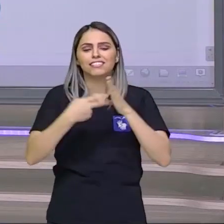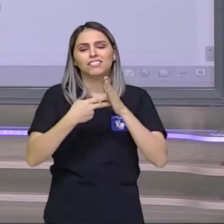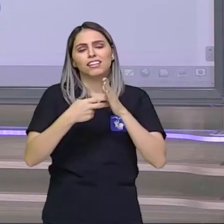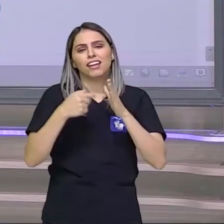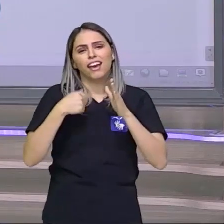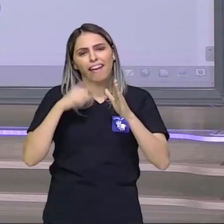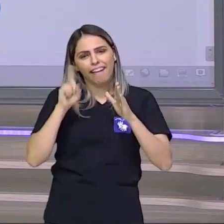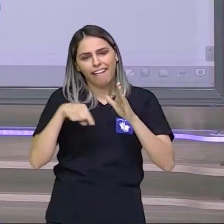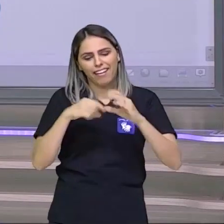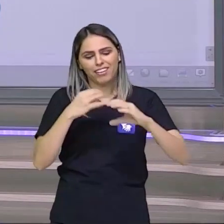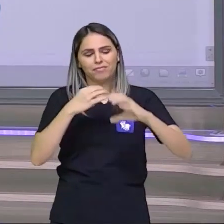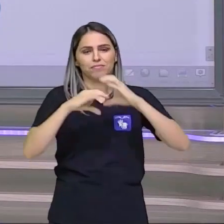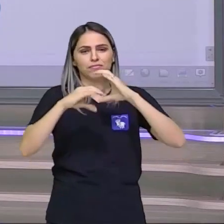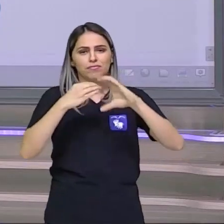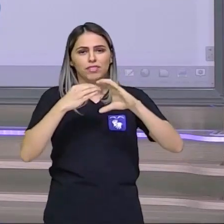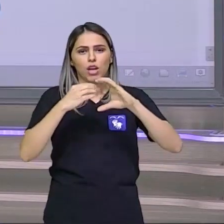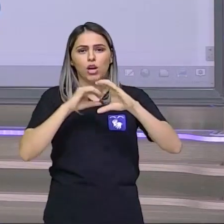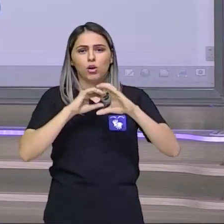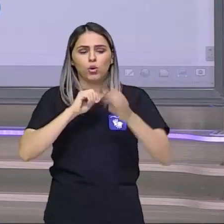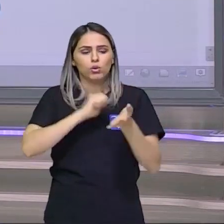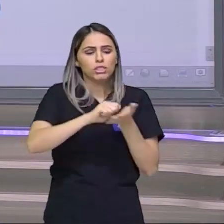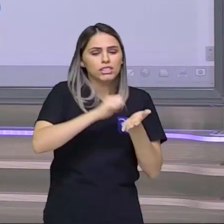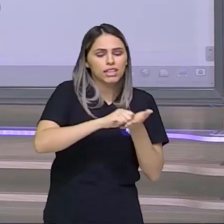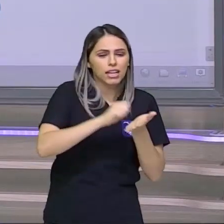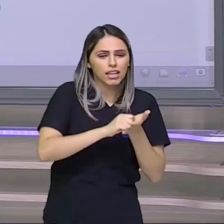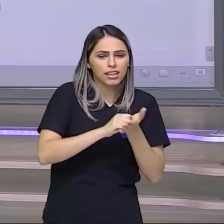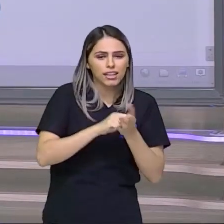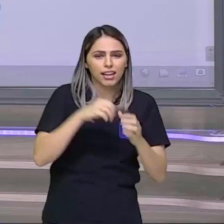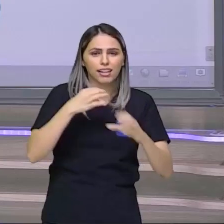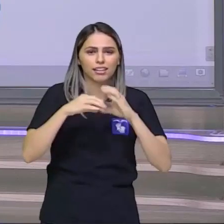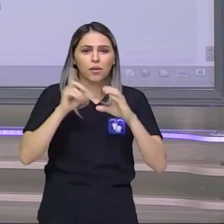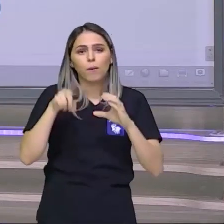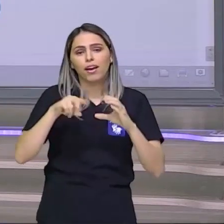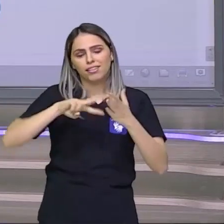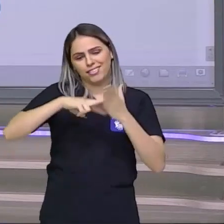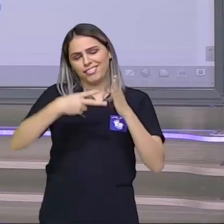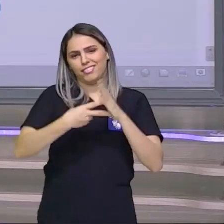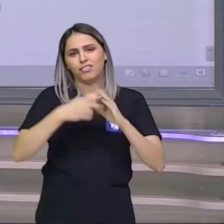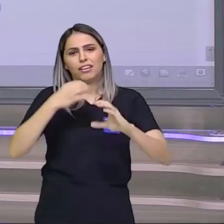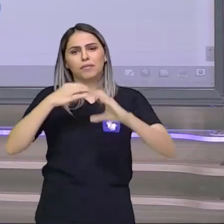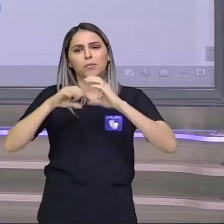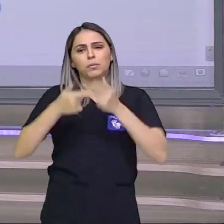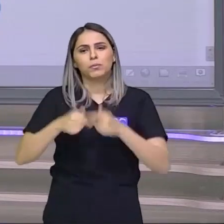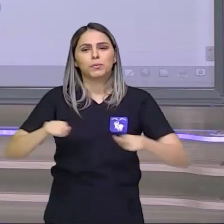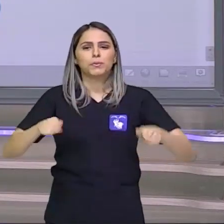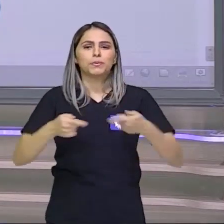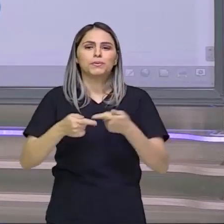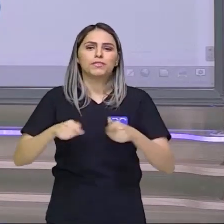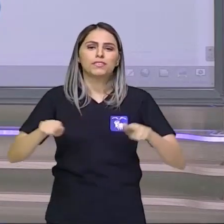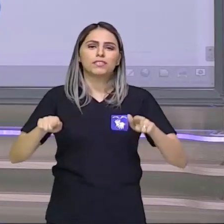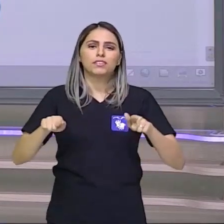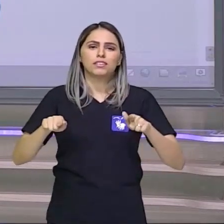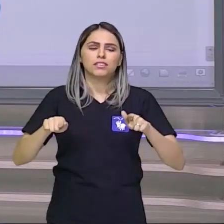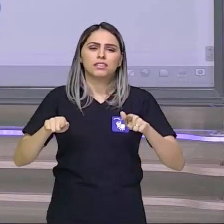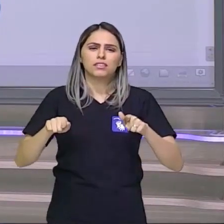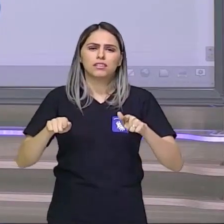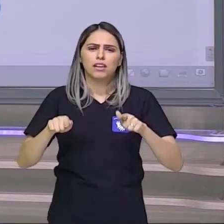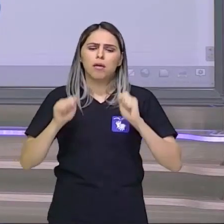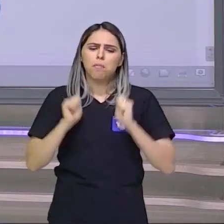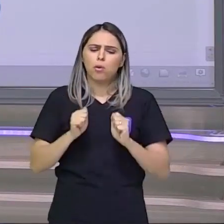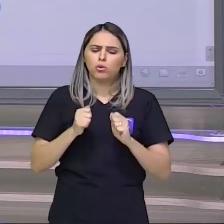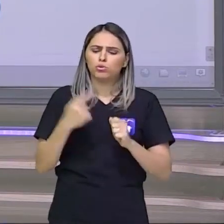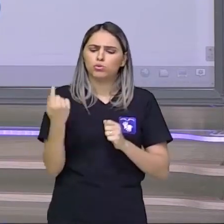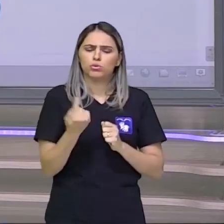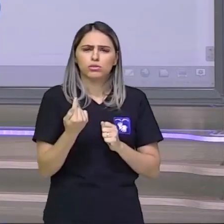canção. Tudo que eu escrevo cantando é uma canção. A canção, ela pode ser sozinha?